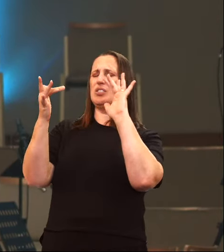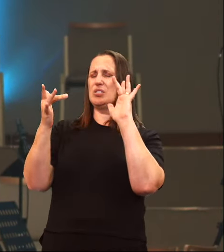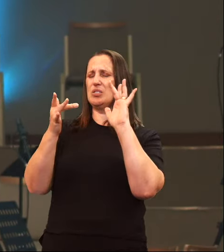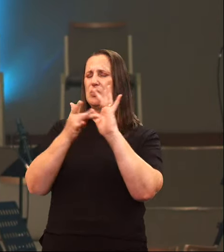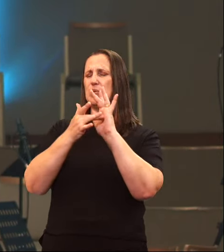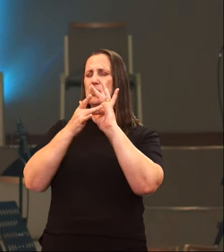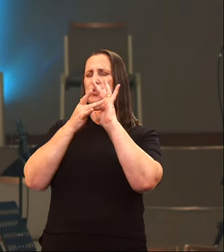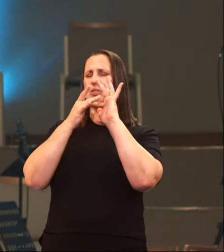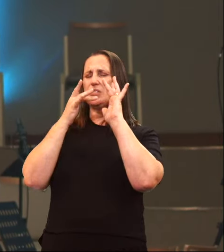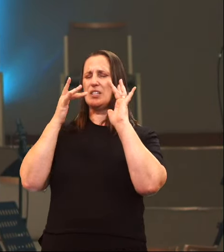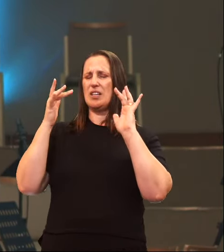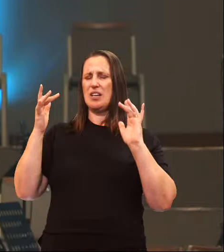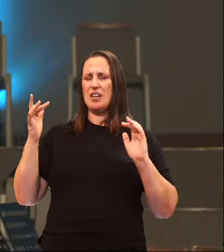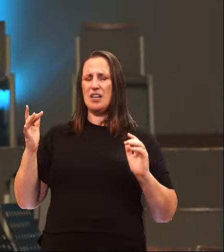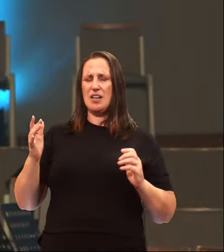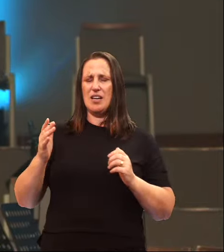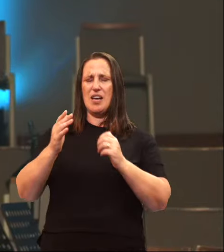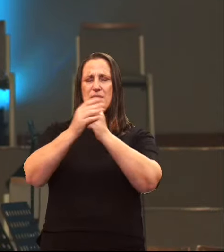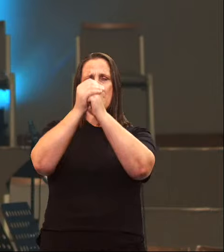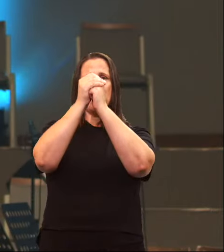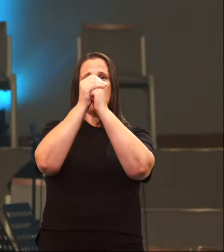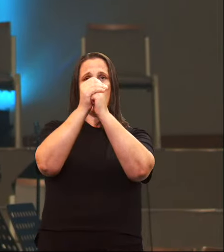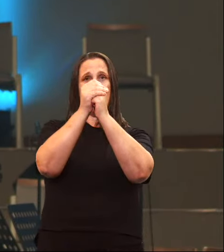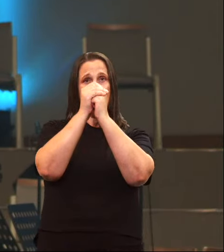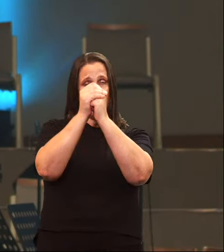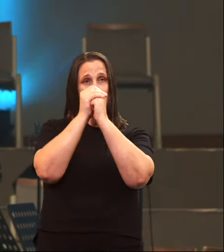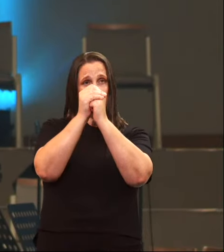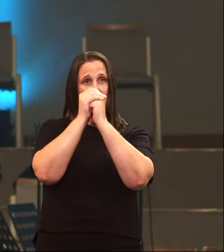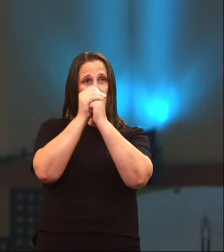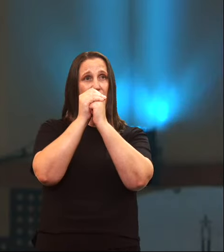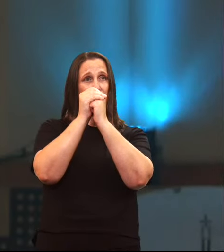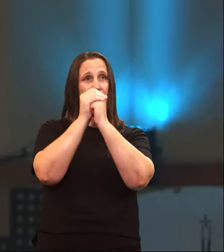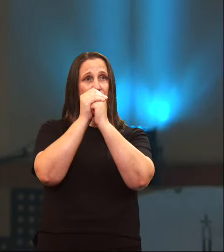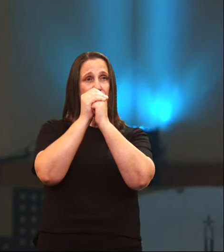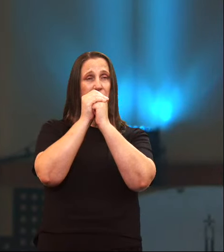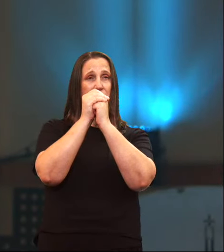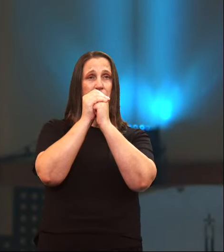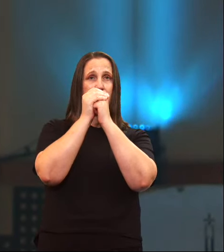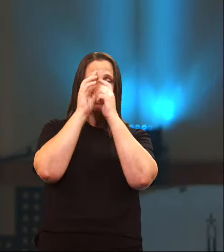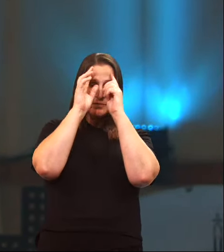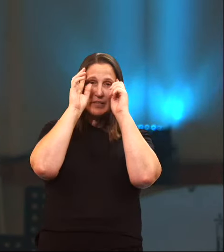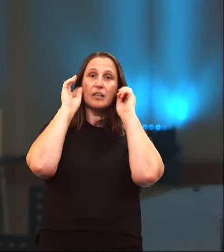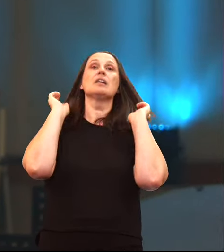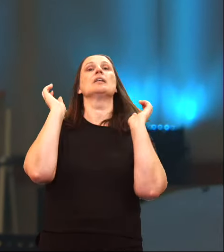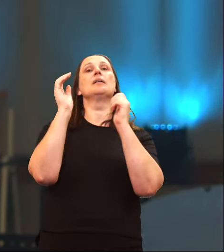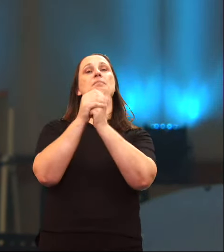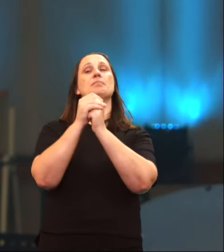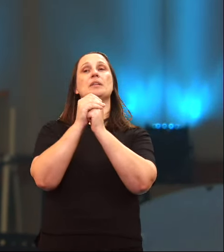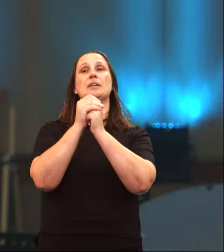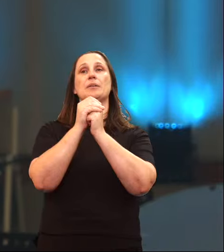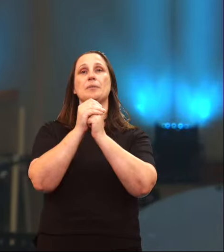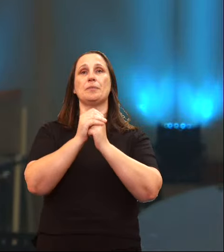de Jesus. Amém, amém e amém.